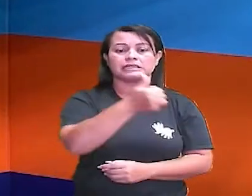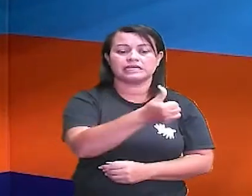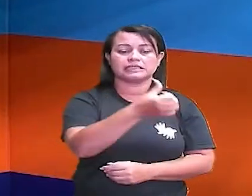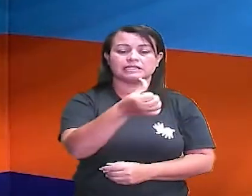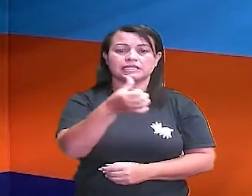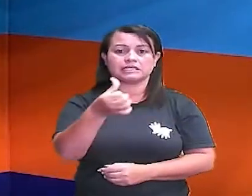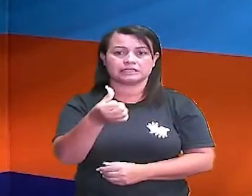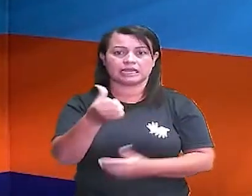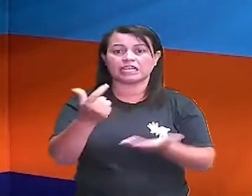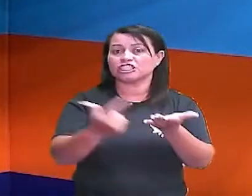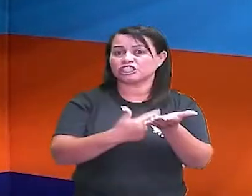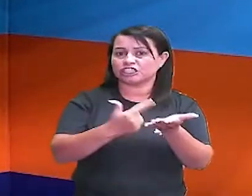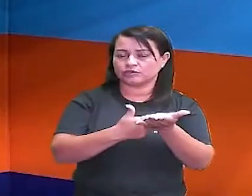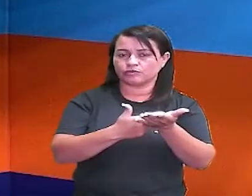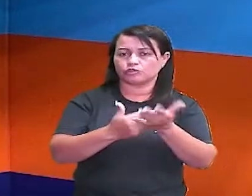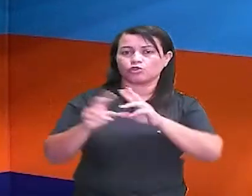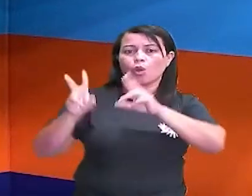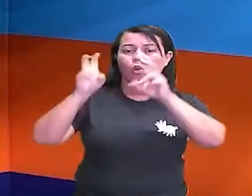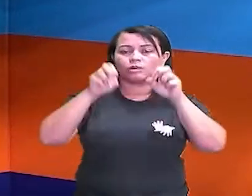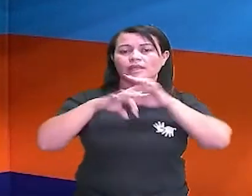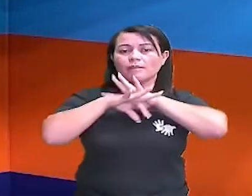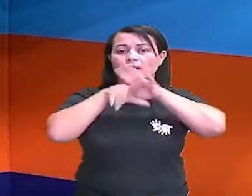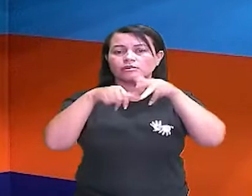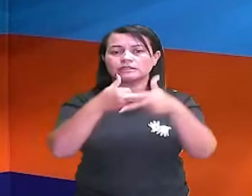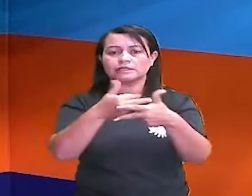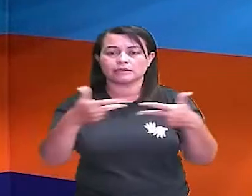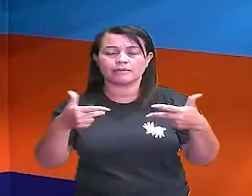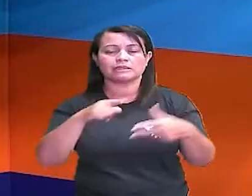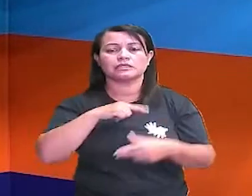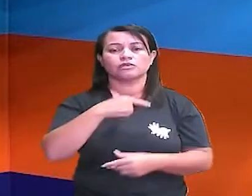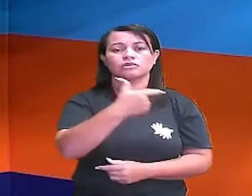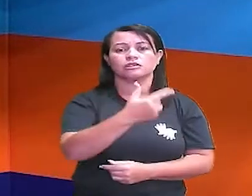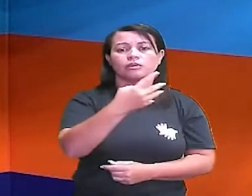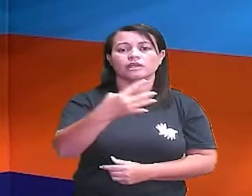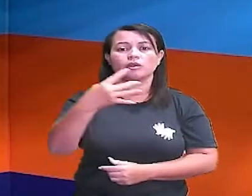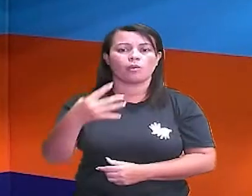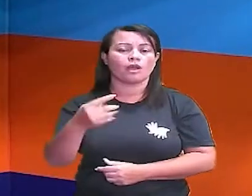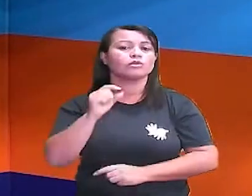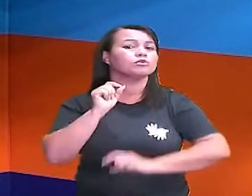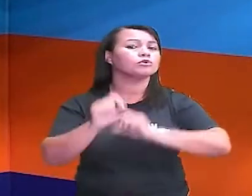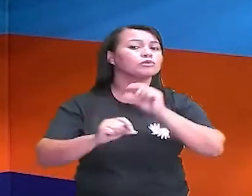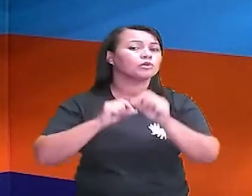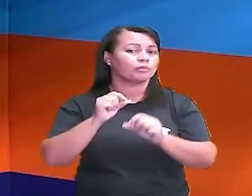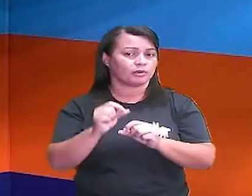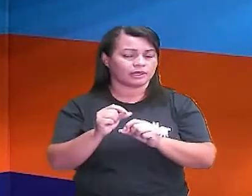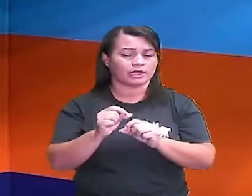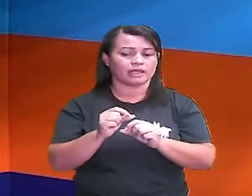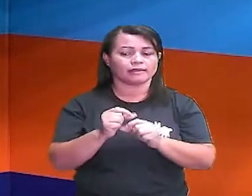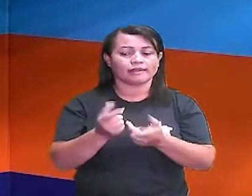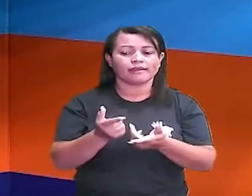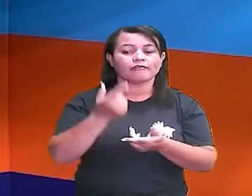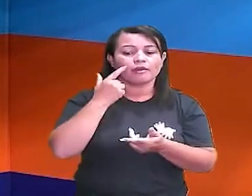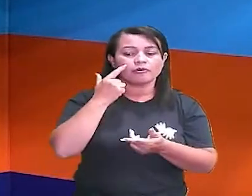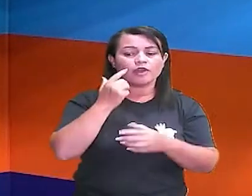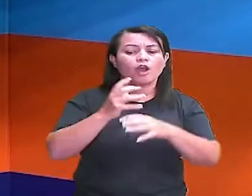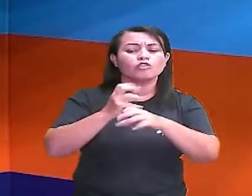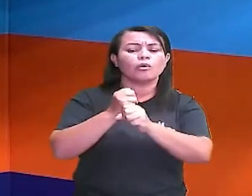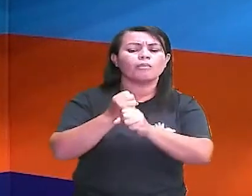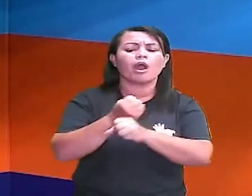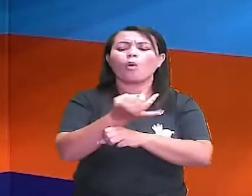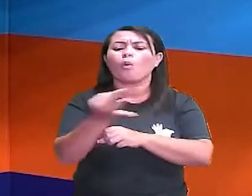livros sobre os animais e 244 livros sobre as plantas. Qual é o total de livros dessa